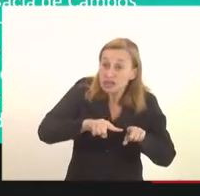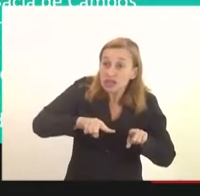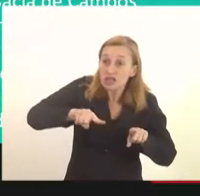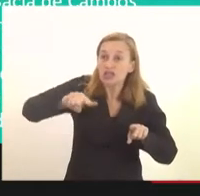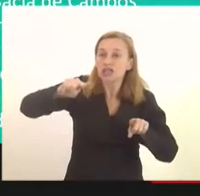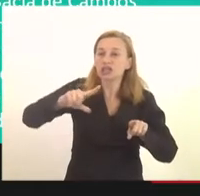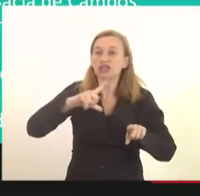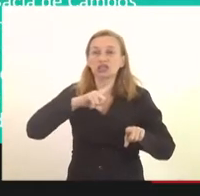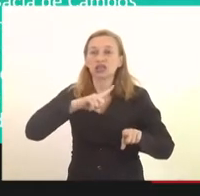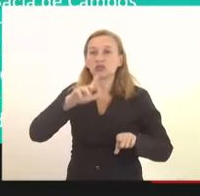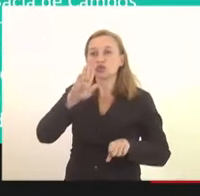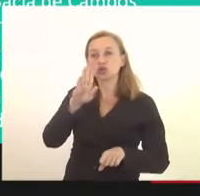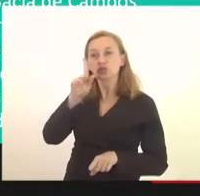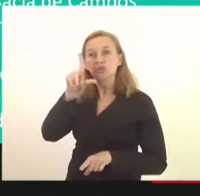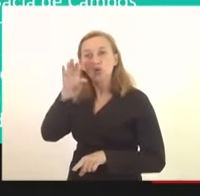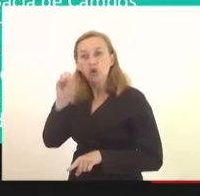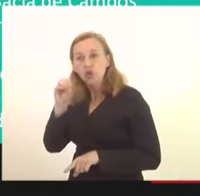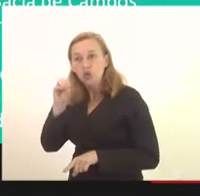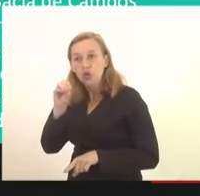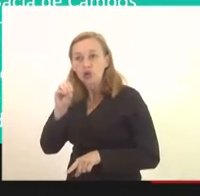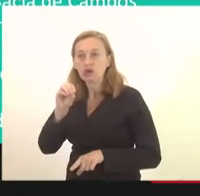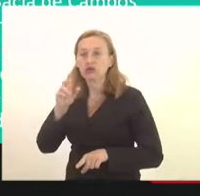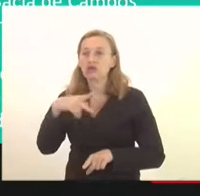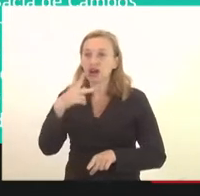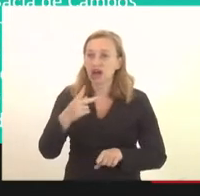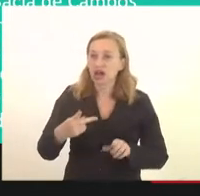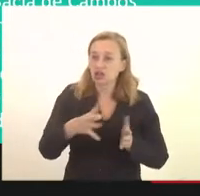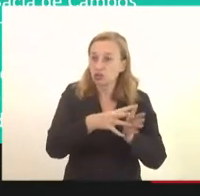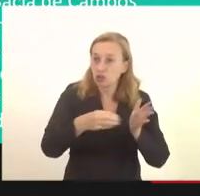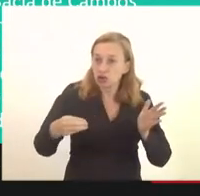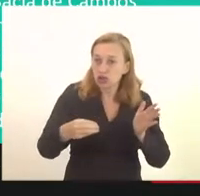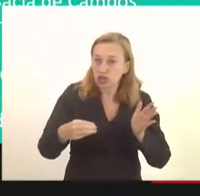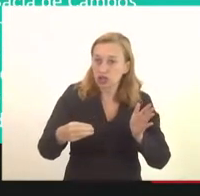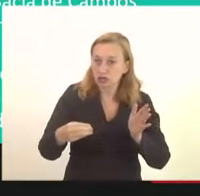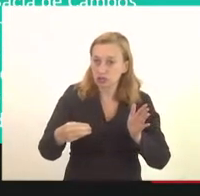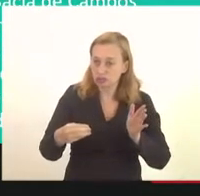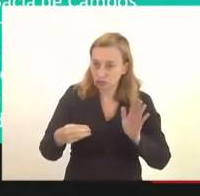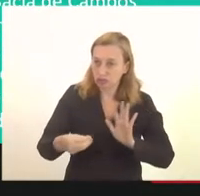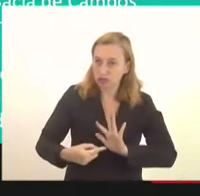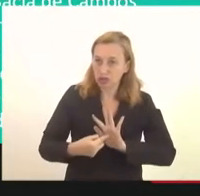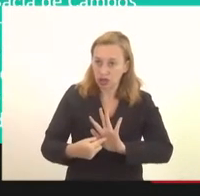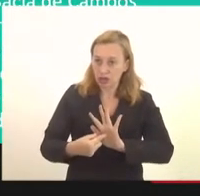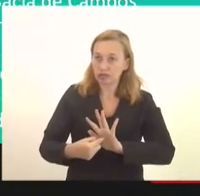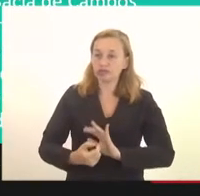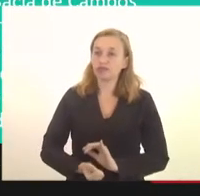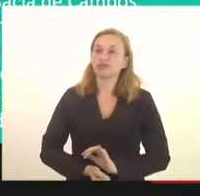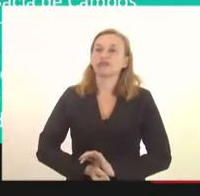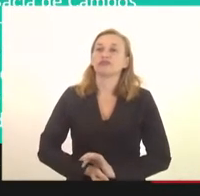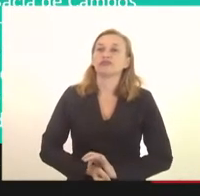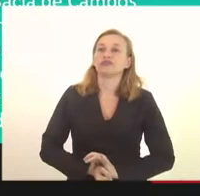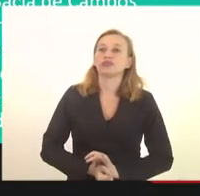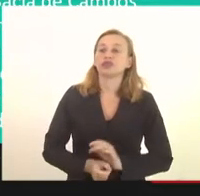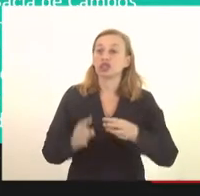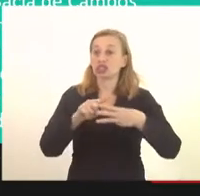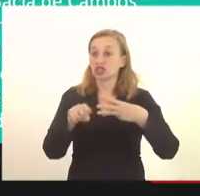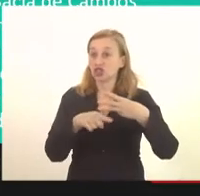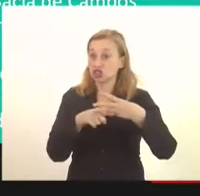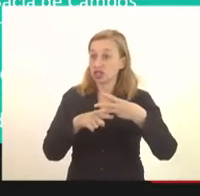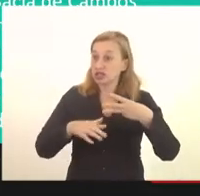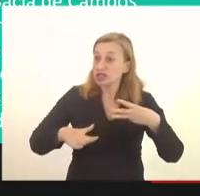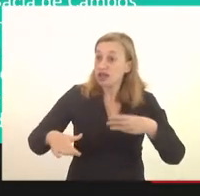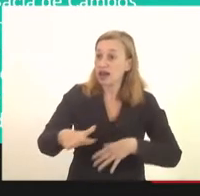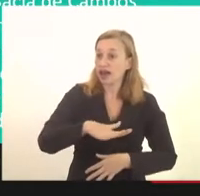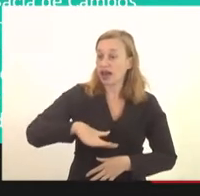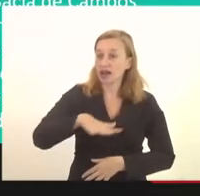os blocos, as áreas de concessão que são licitadas no modelo de concessão, basicamente, né? Então, a Petronas adquiriu essas 3 áreas aqui